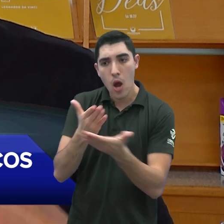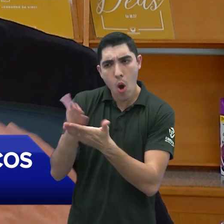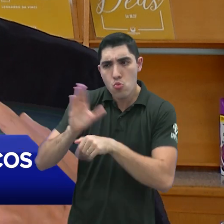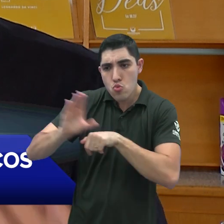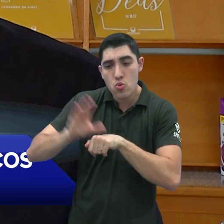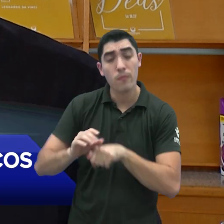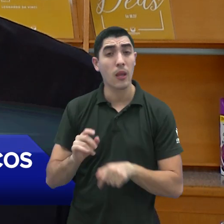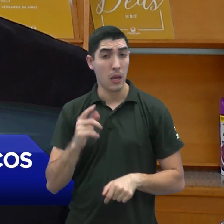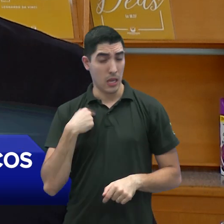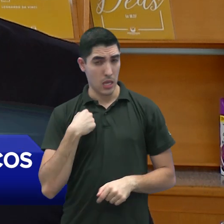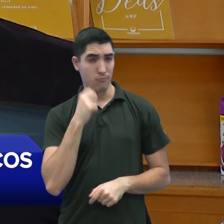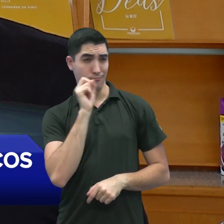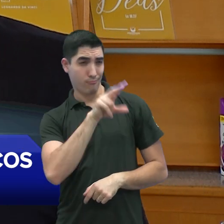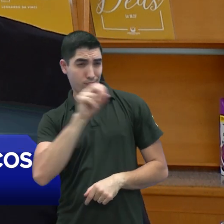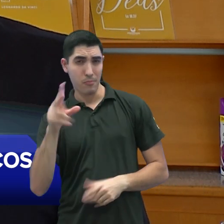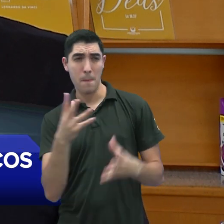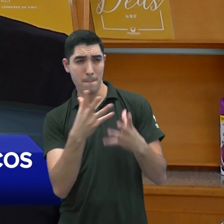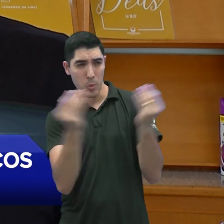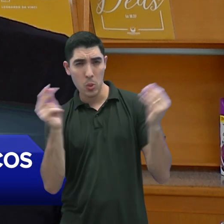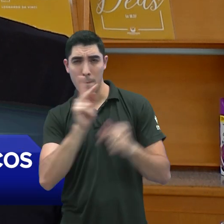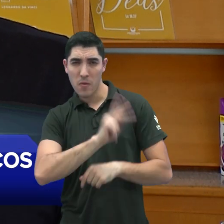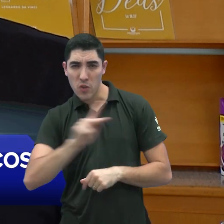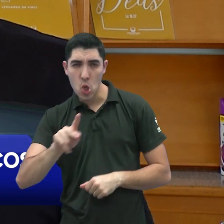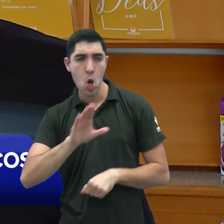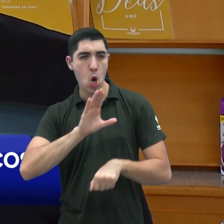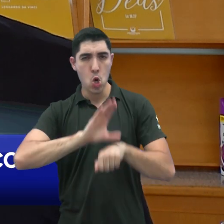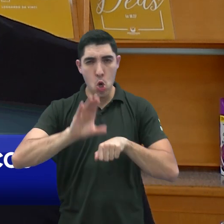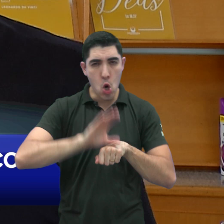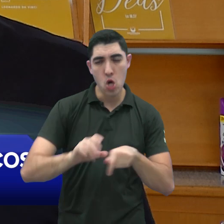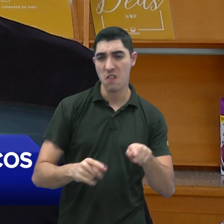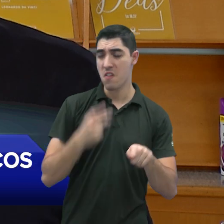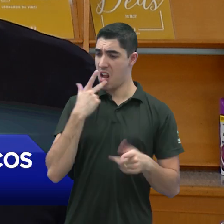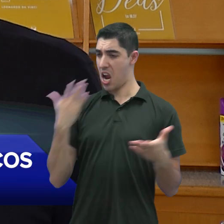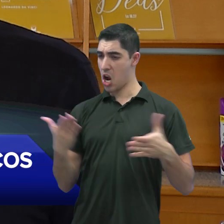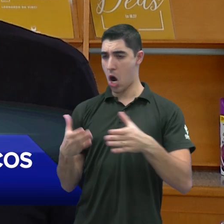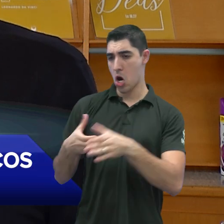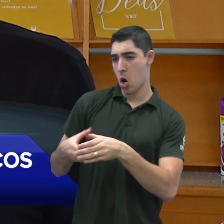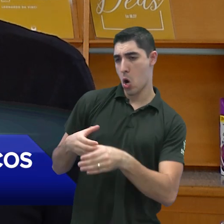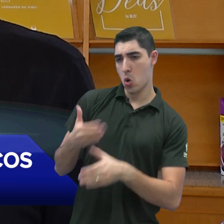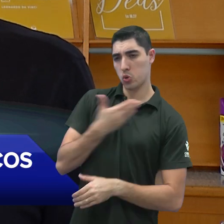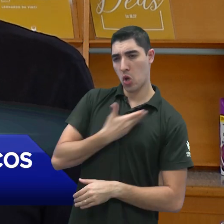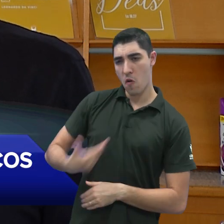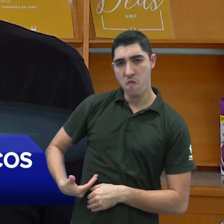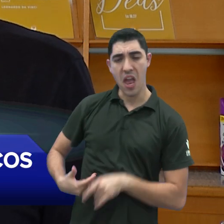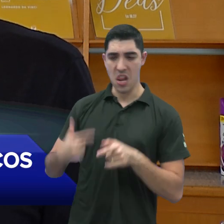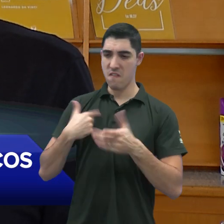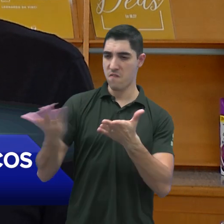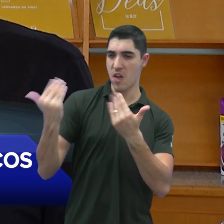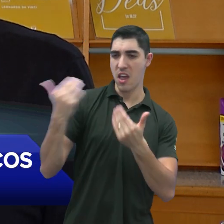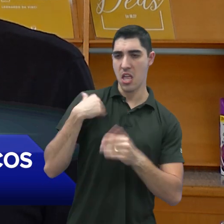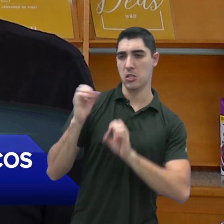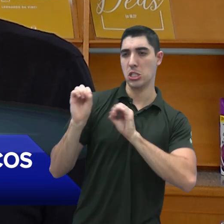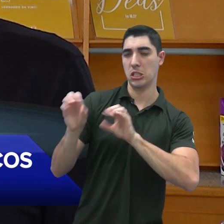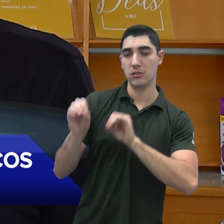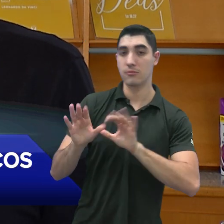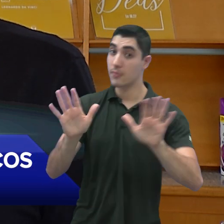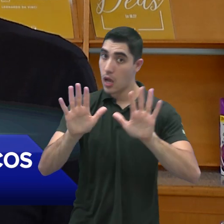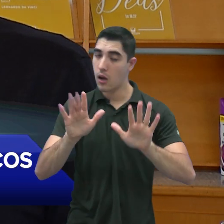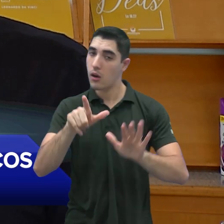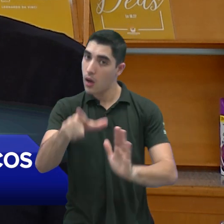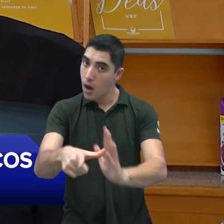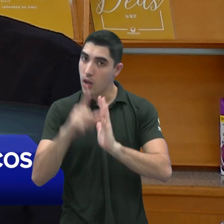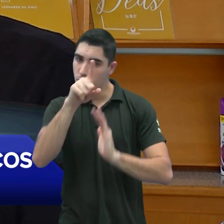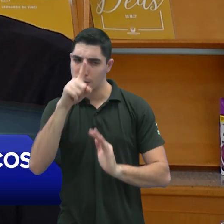muitos cursos, muitos professores com essa onda de concursos públicos, né? Então, faça uma boa